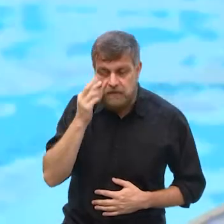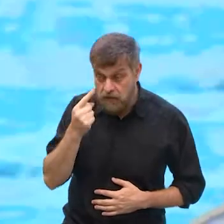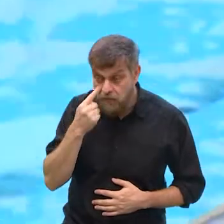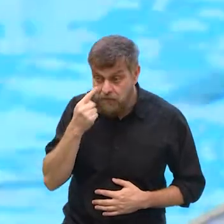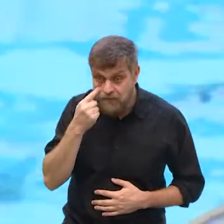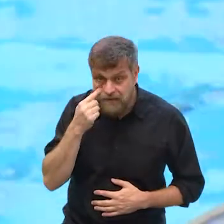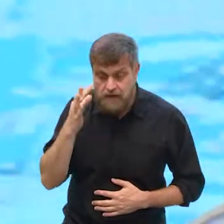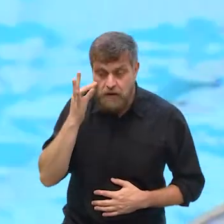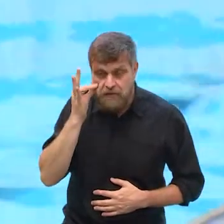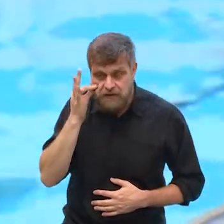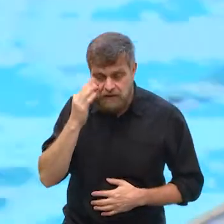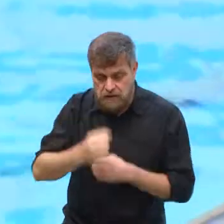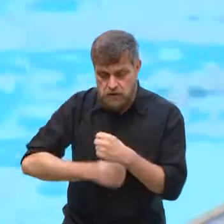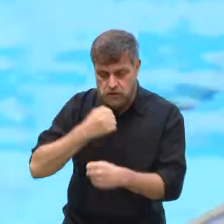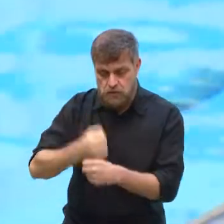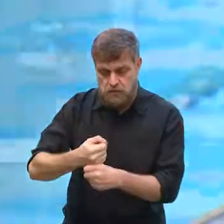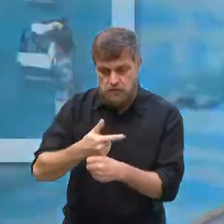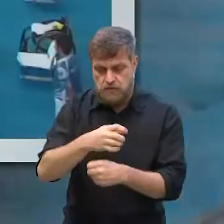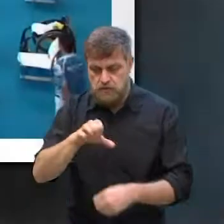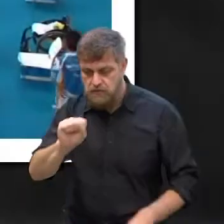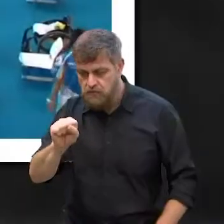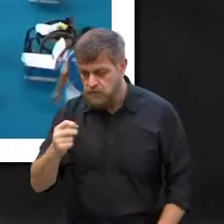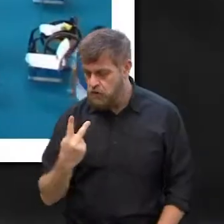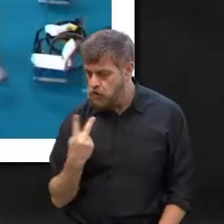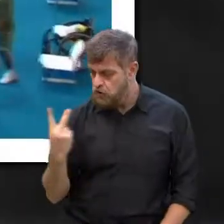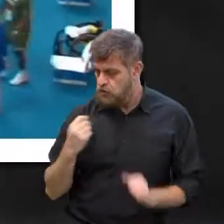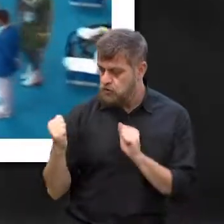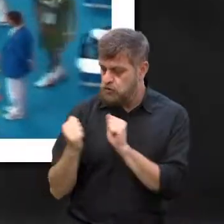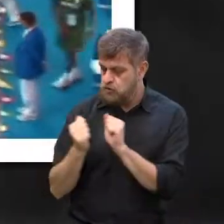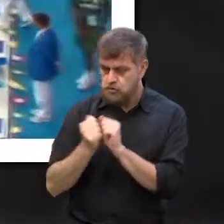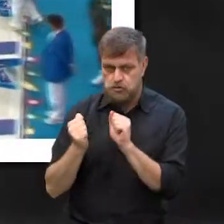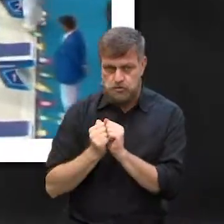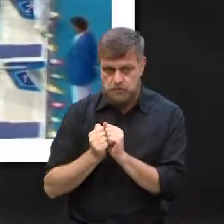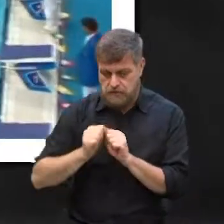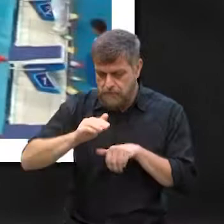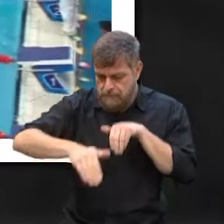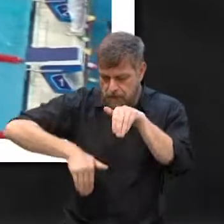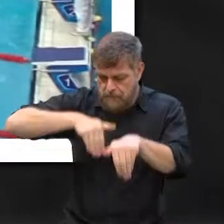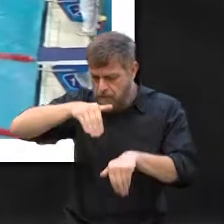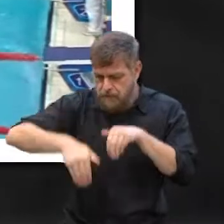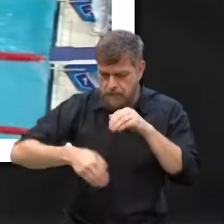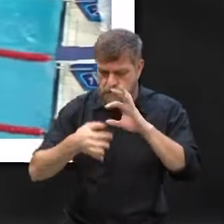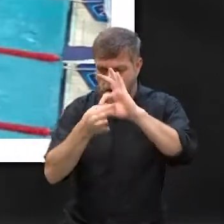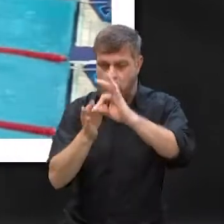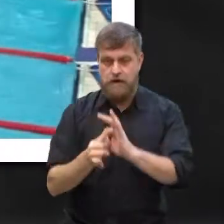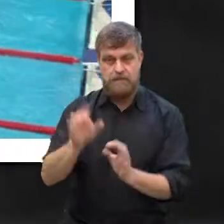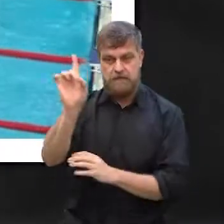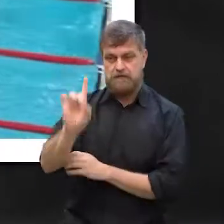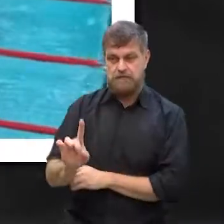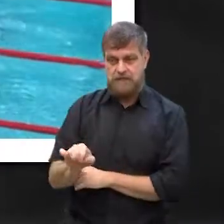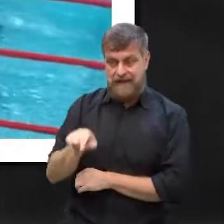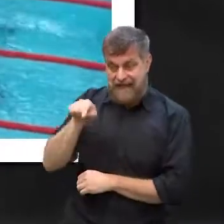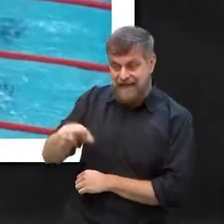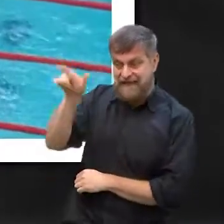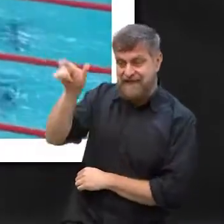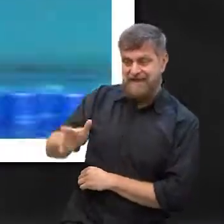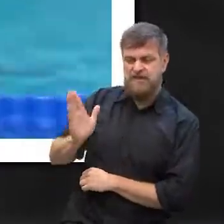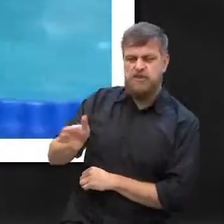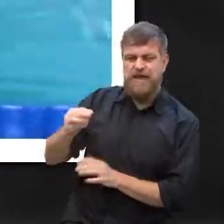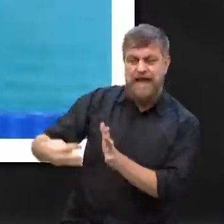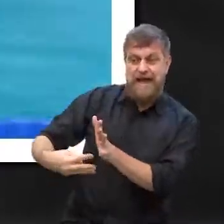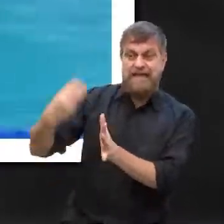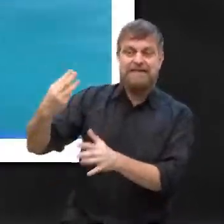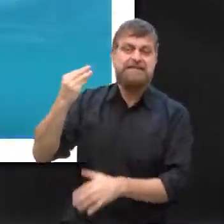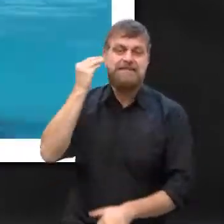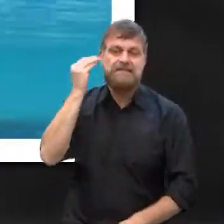vi, mas em 2008, 4 anos depois, nós estávamos juntos na minha primeira Paralimpíada e ele já, se eu não me engano, na